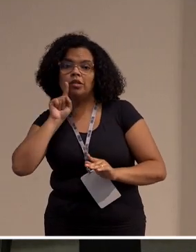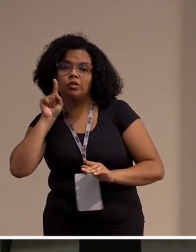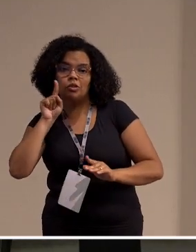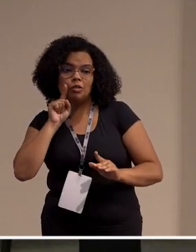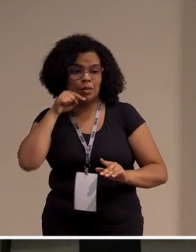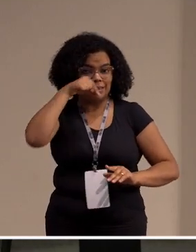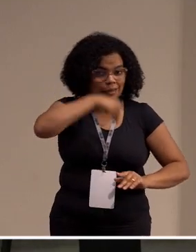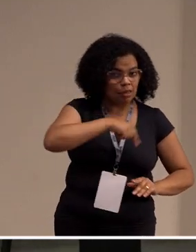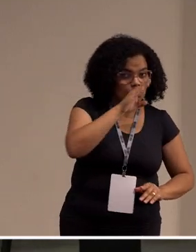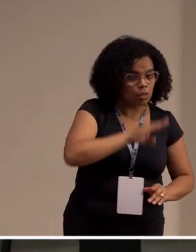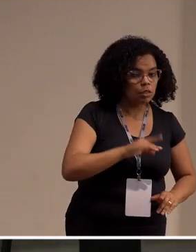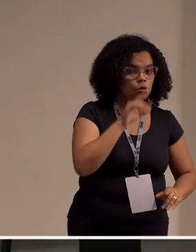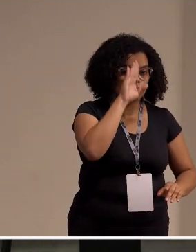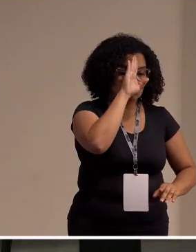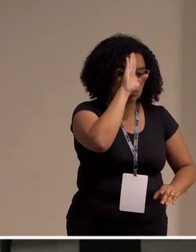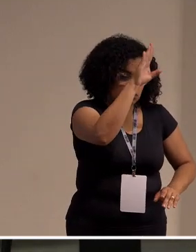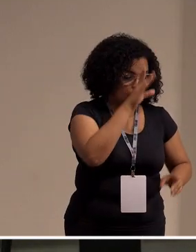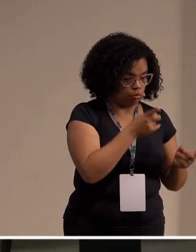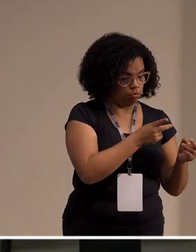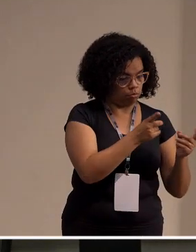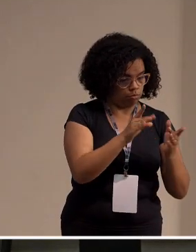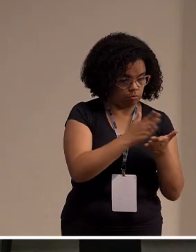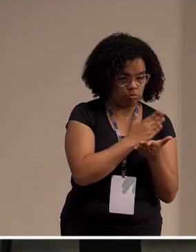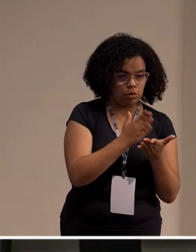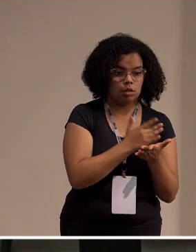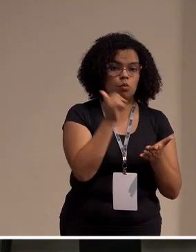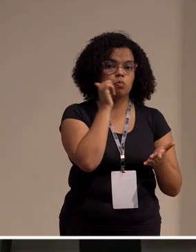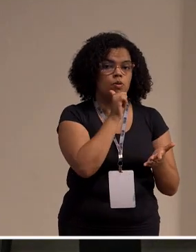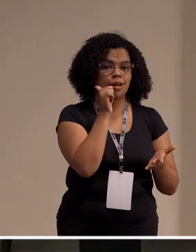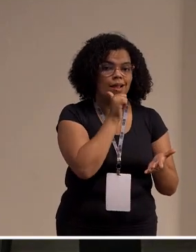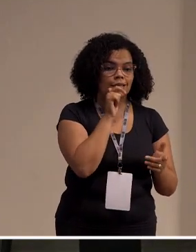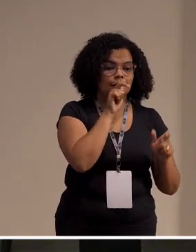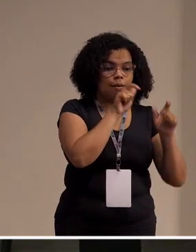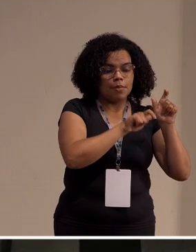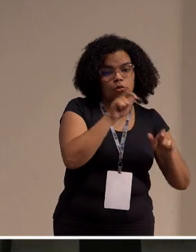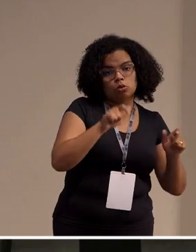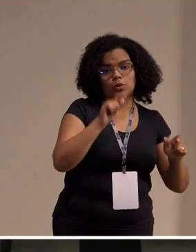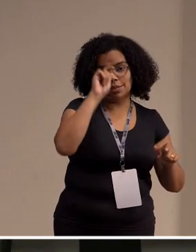Brasil, os principais vendedores de livros são mulheres e pessoas